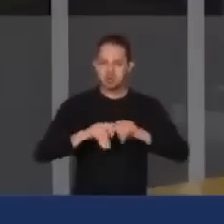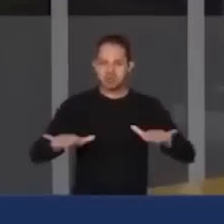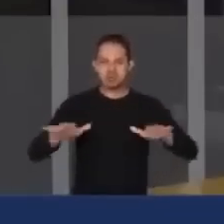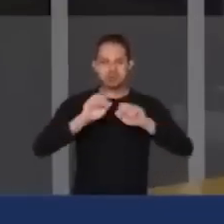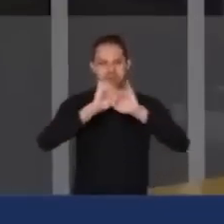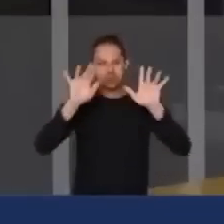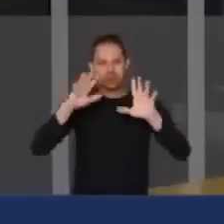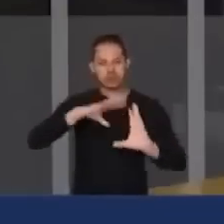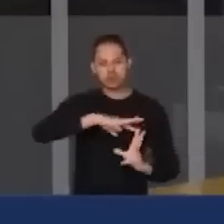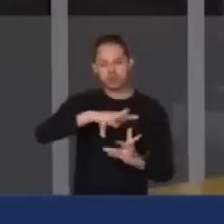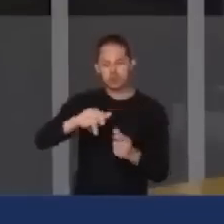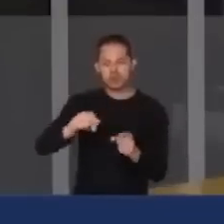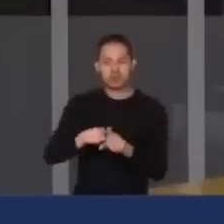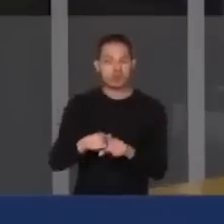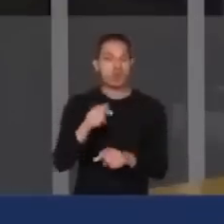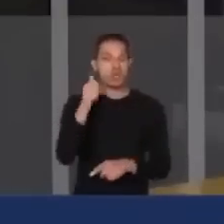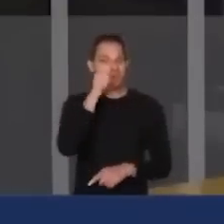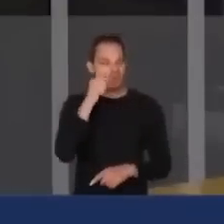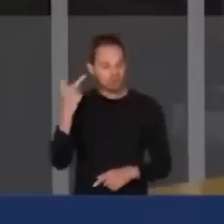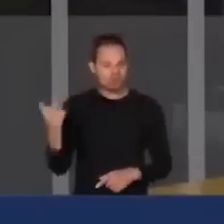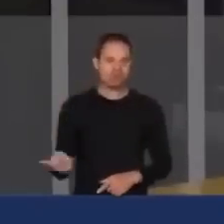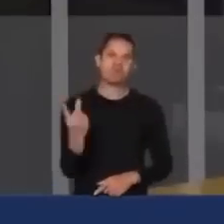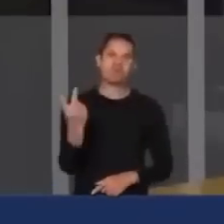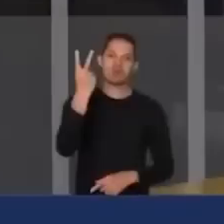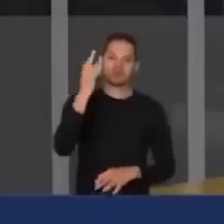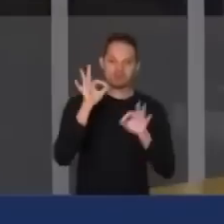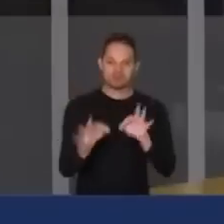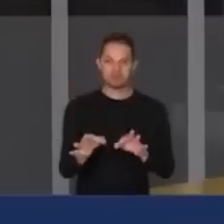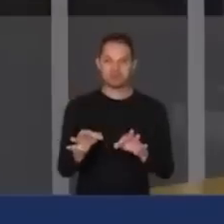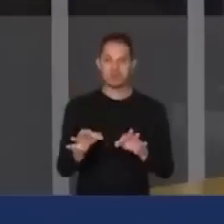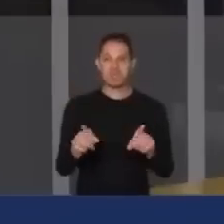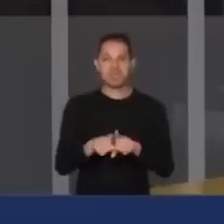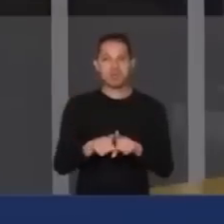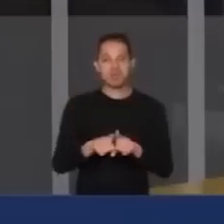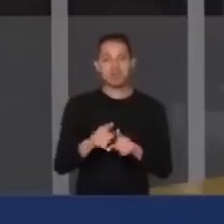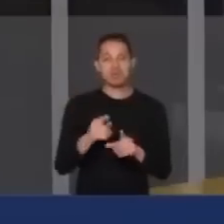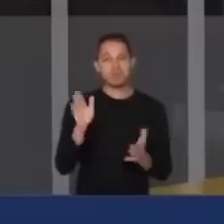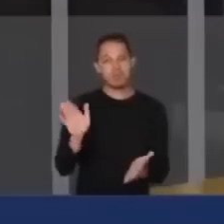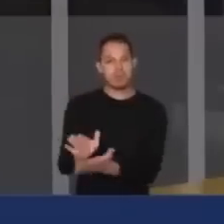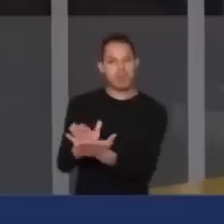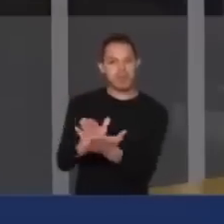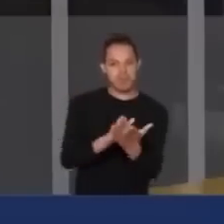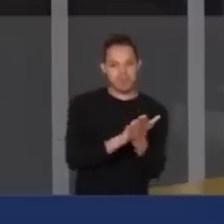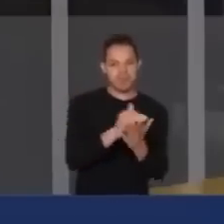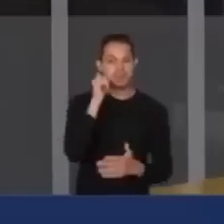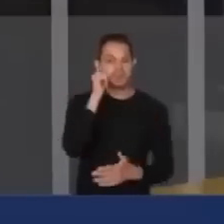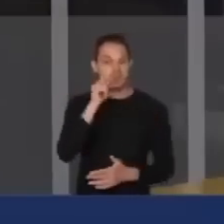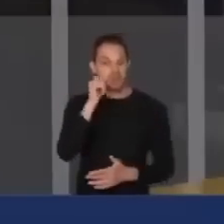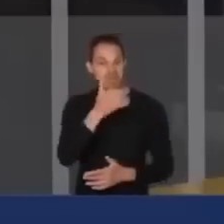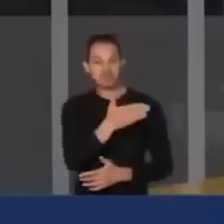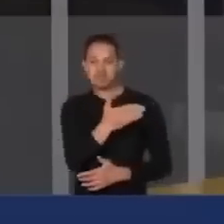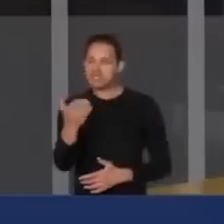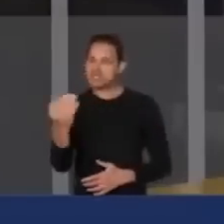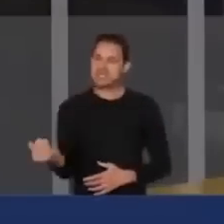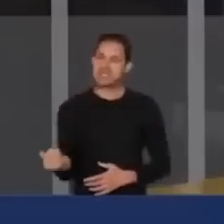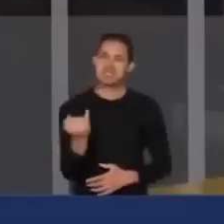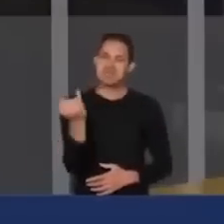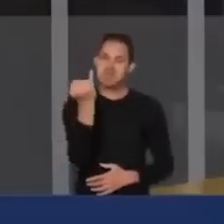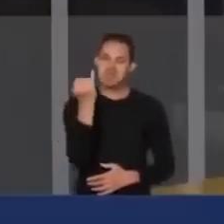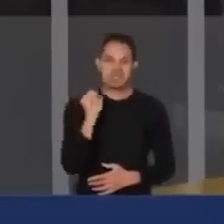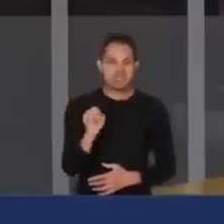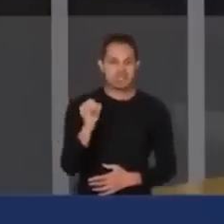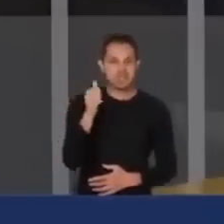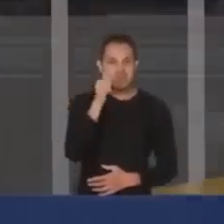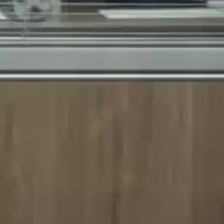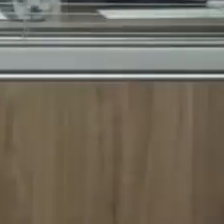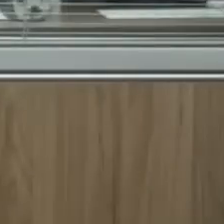e serão, com certeza, mulheres valorosas. Por fim, parabéns, mulheres. Sem vocês nós não seríamos